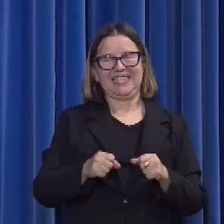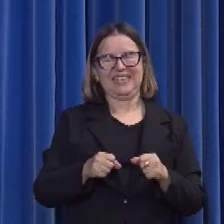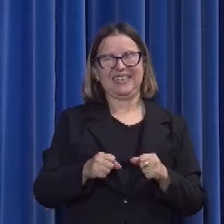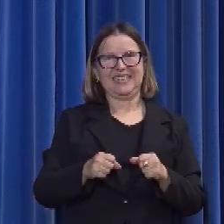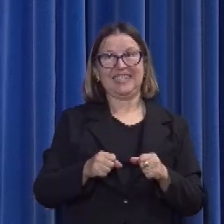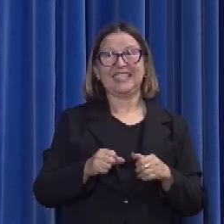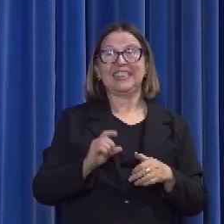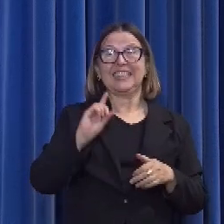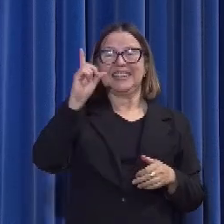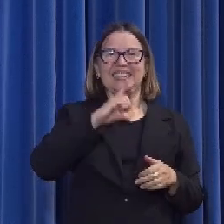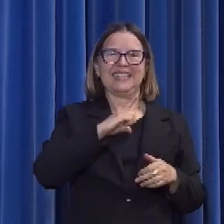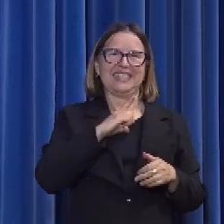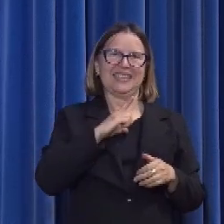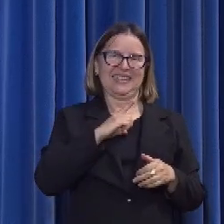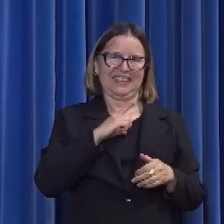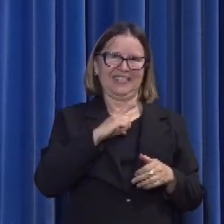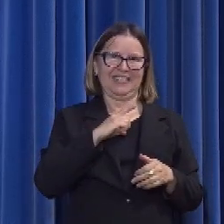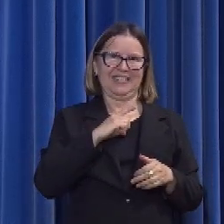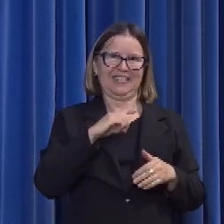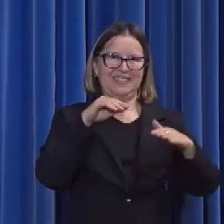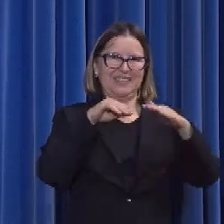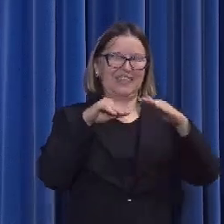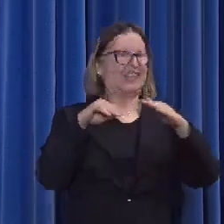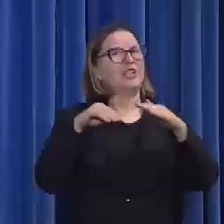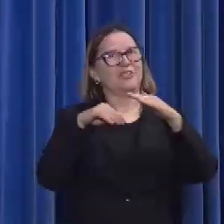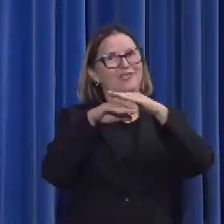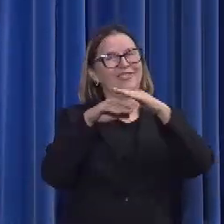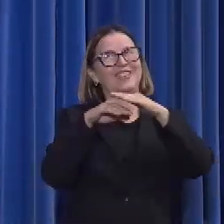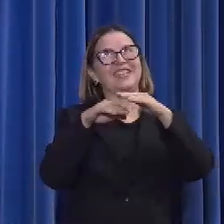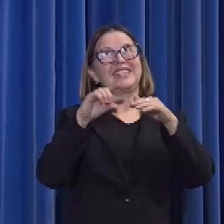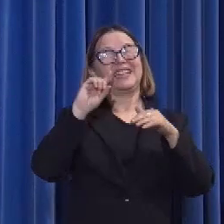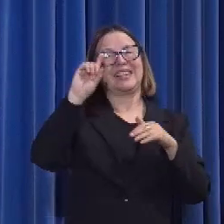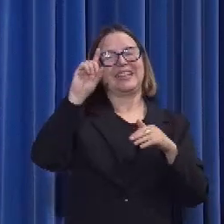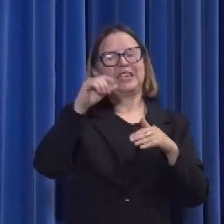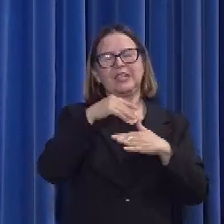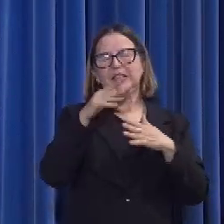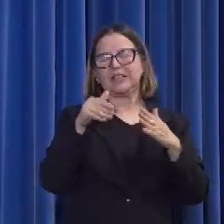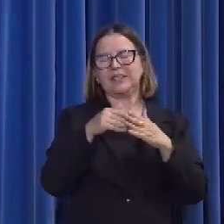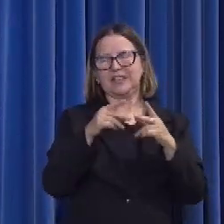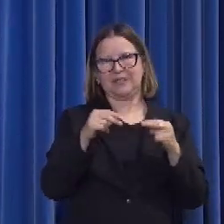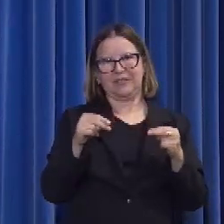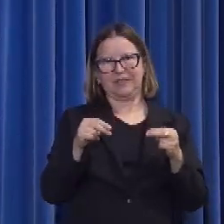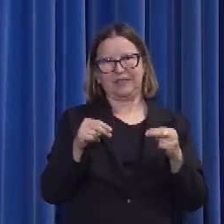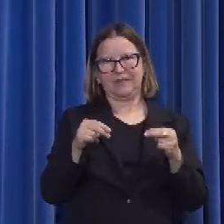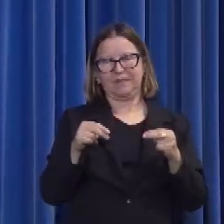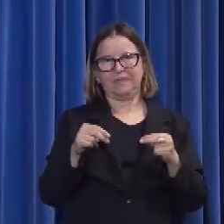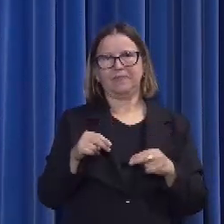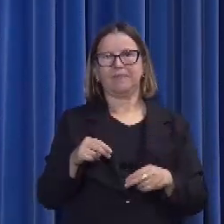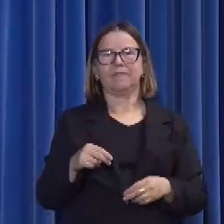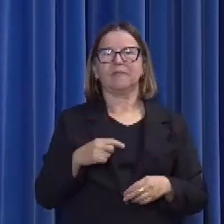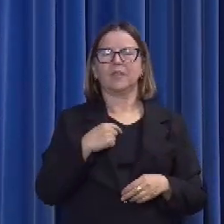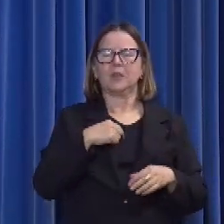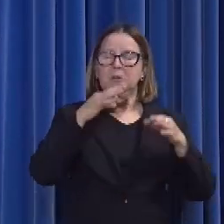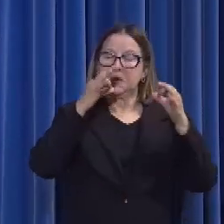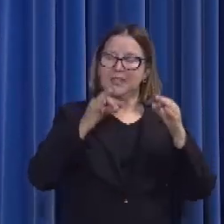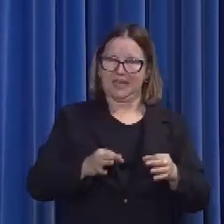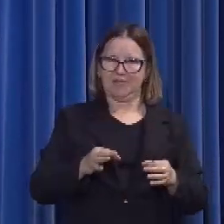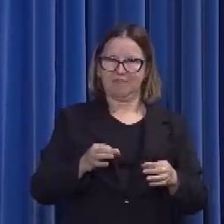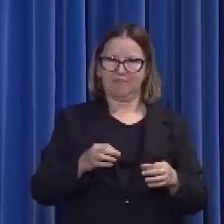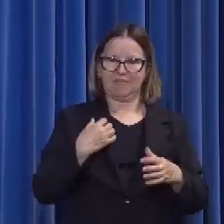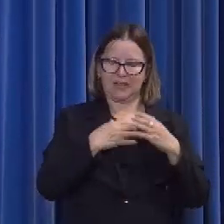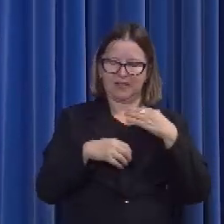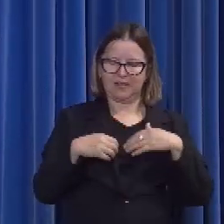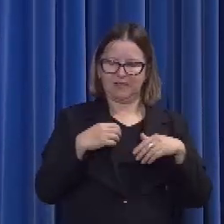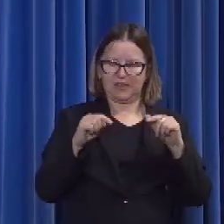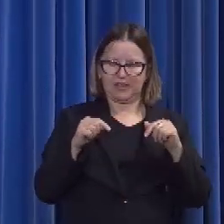mesmo todas as coisas. Porque eu estou certo que as aflições desse tempo presente não podem